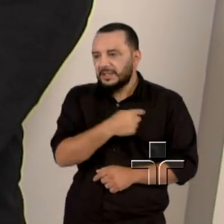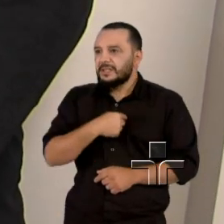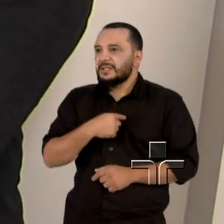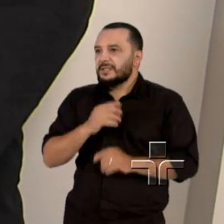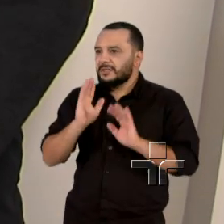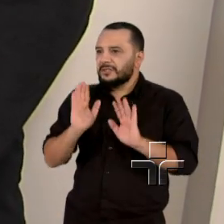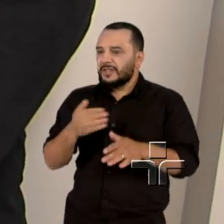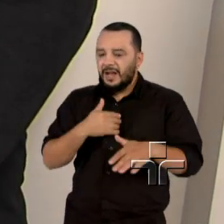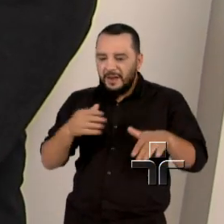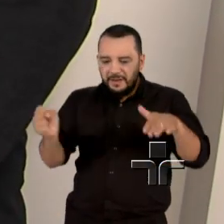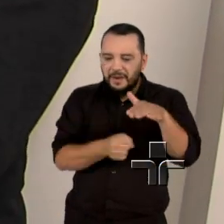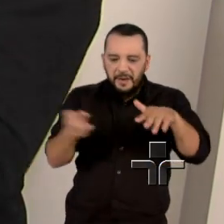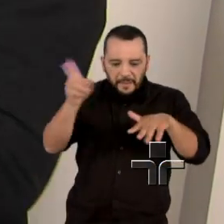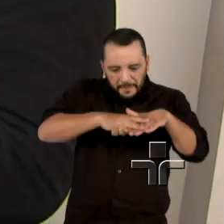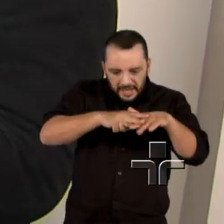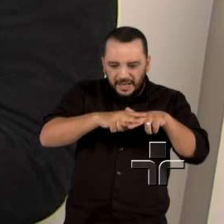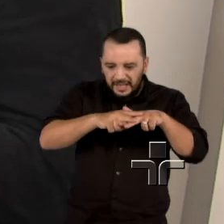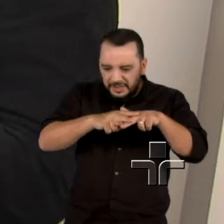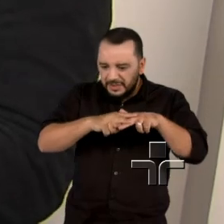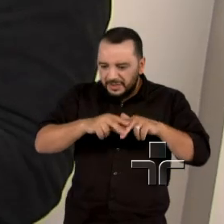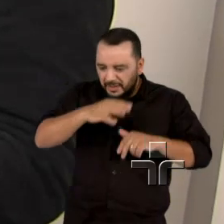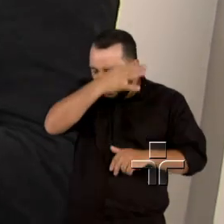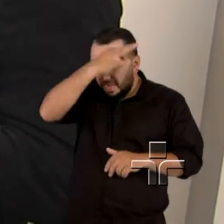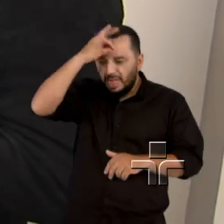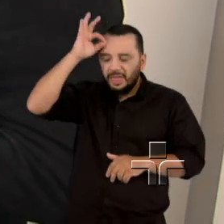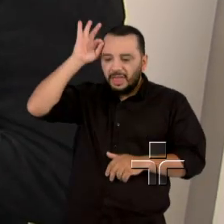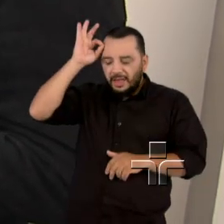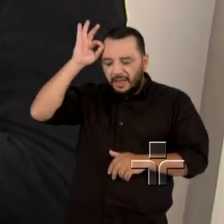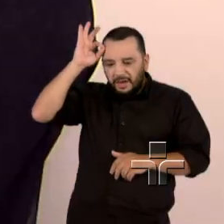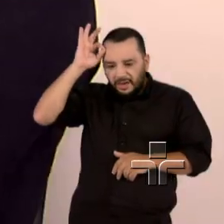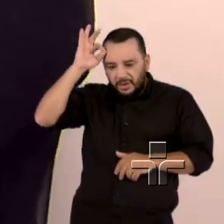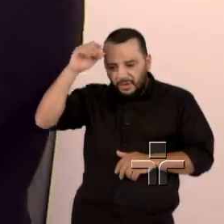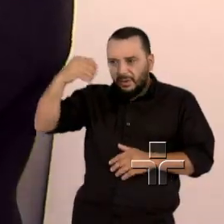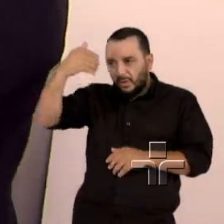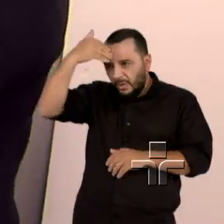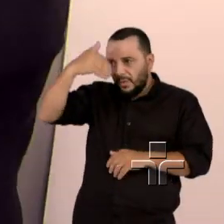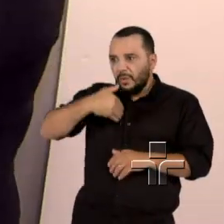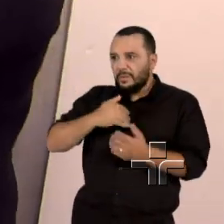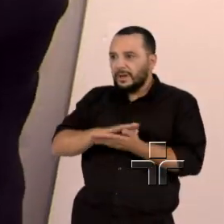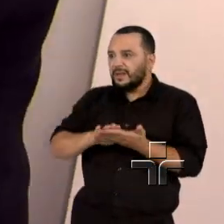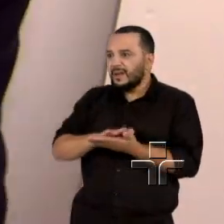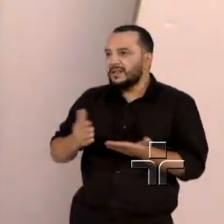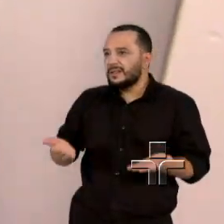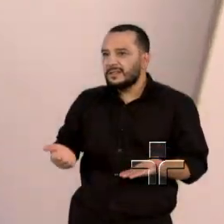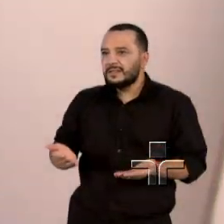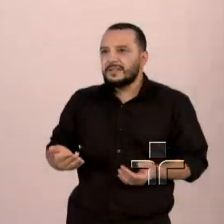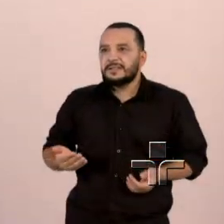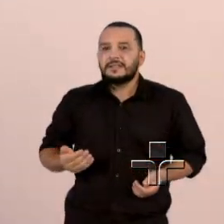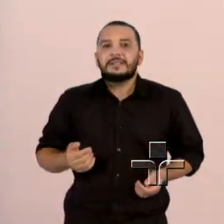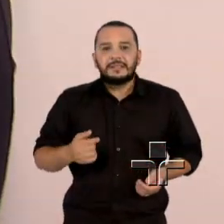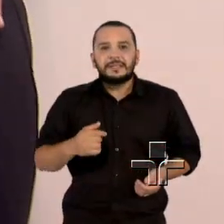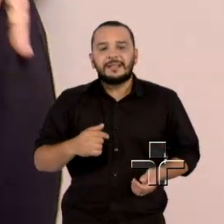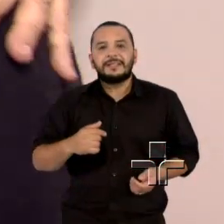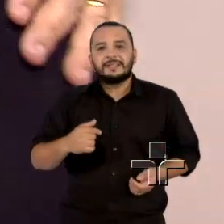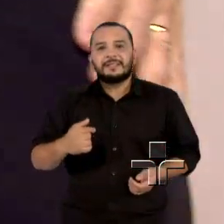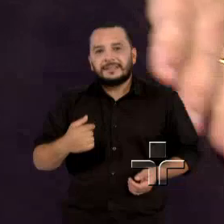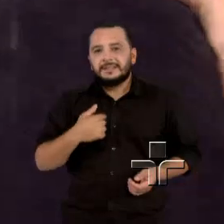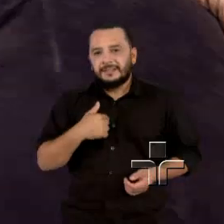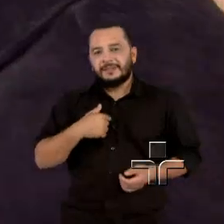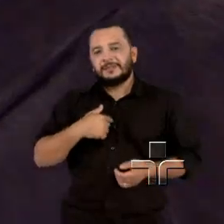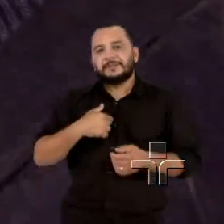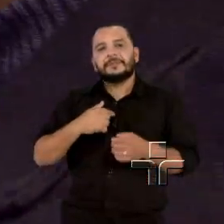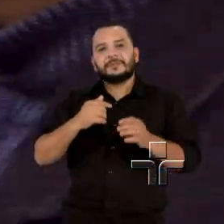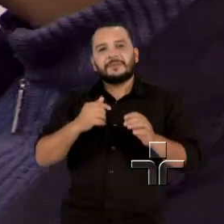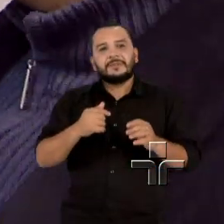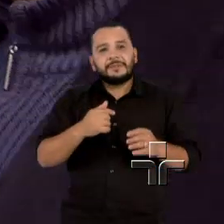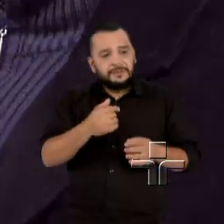fomos presos, né, tipo, confundidos, fomos presos injustamente. Se eu soubesse que você... Eu também. Queria